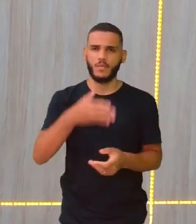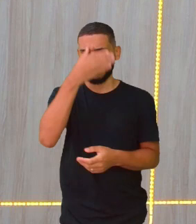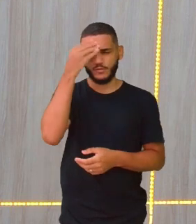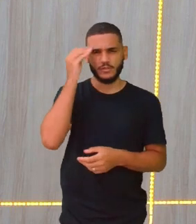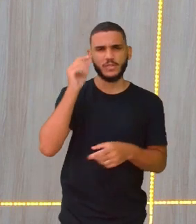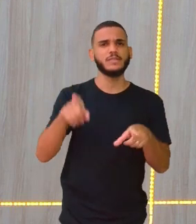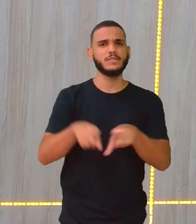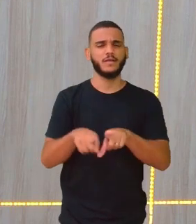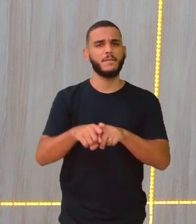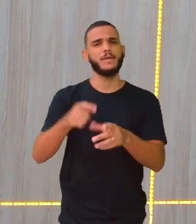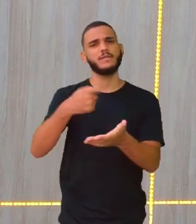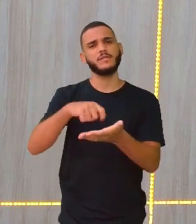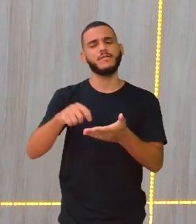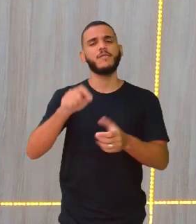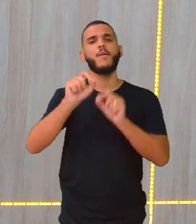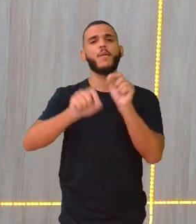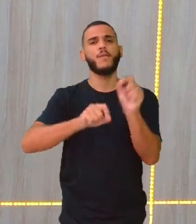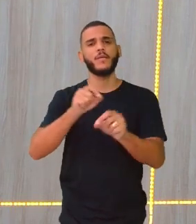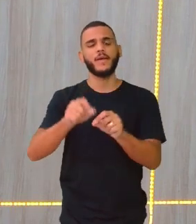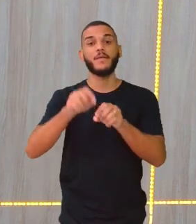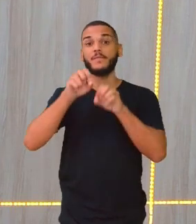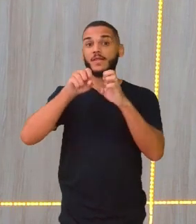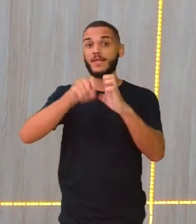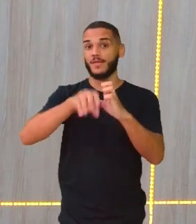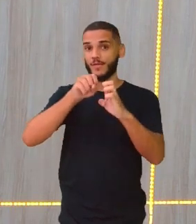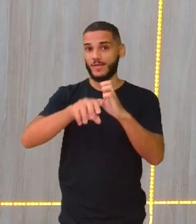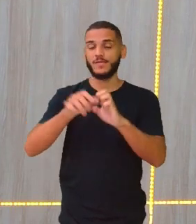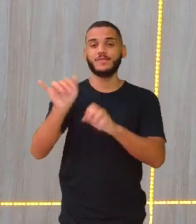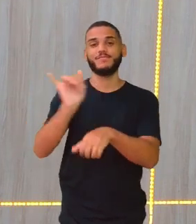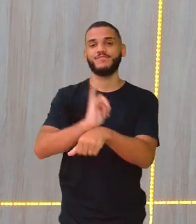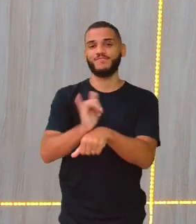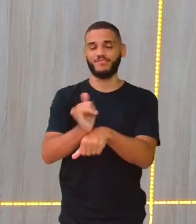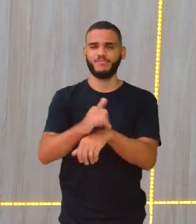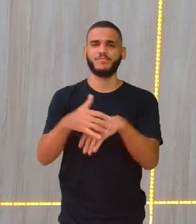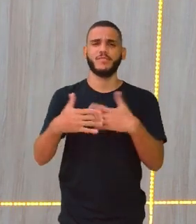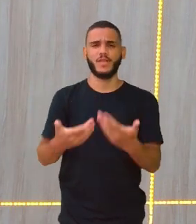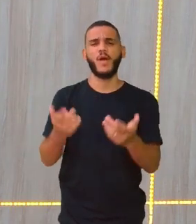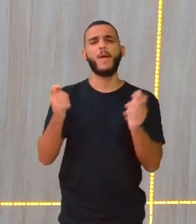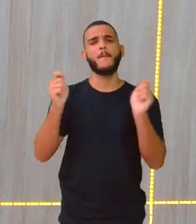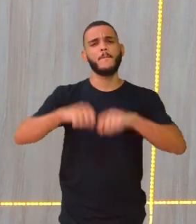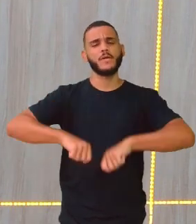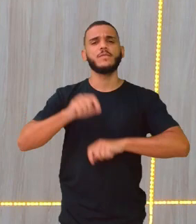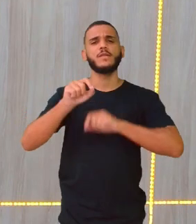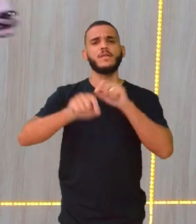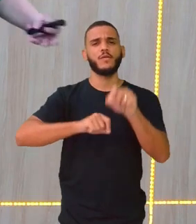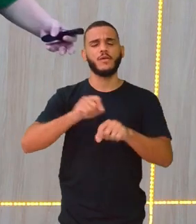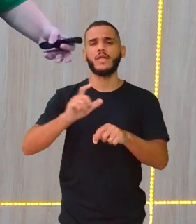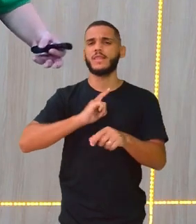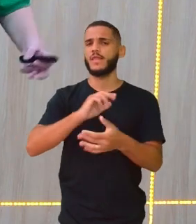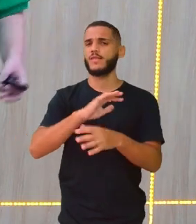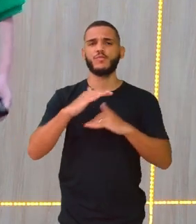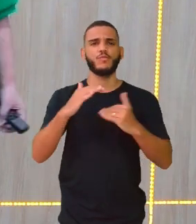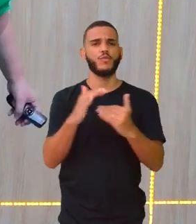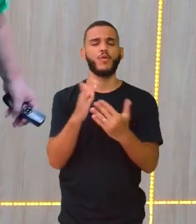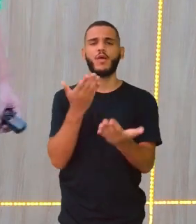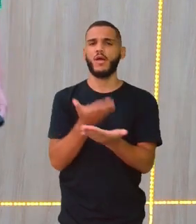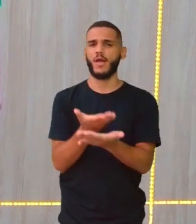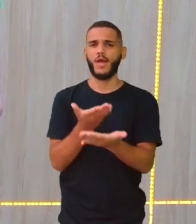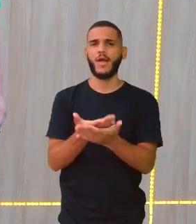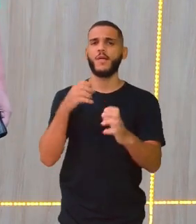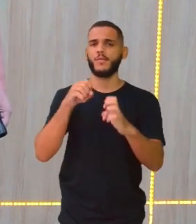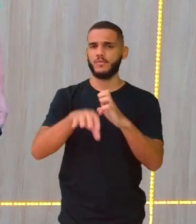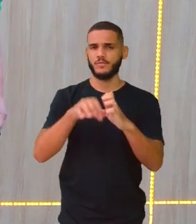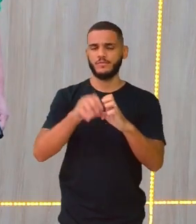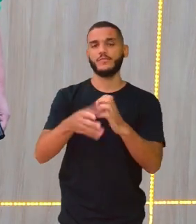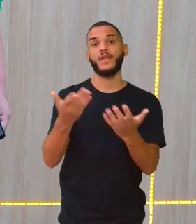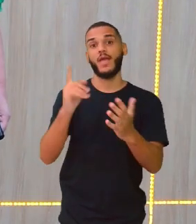inscrever também no Educa Recife, no YouTube. Lá você tem todas as aulas do EMAD.